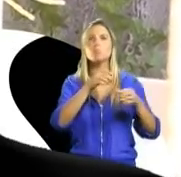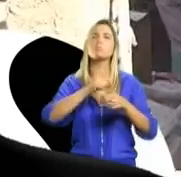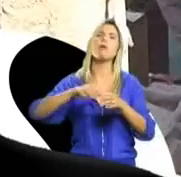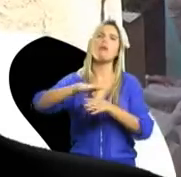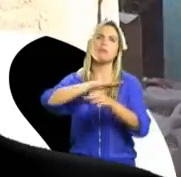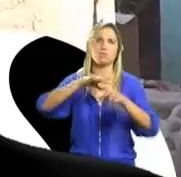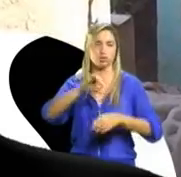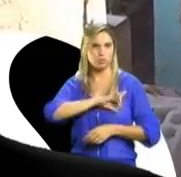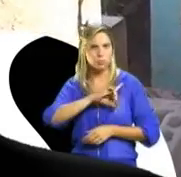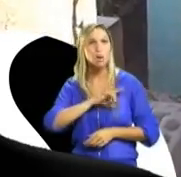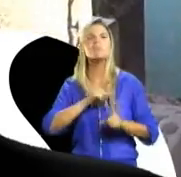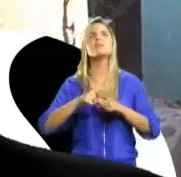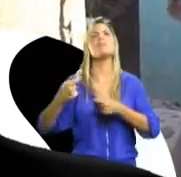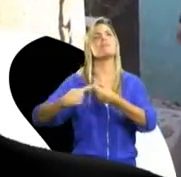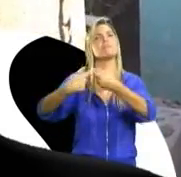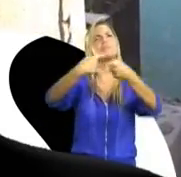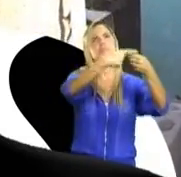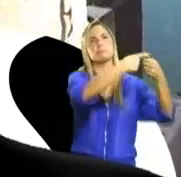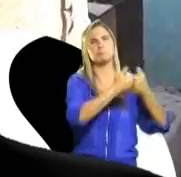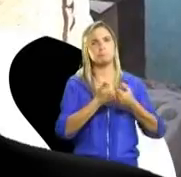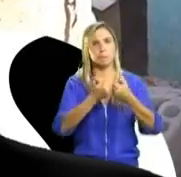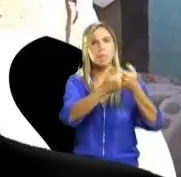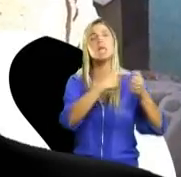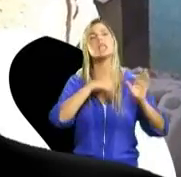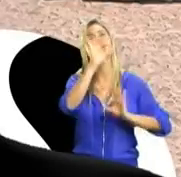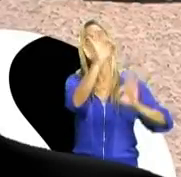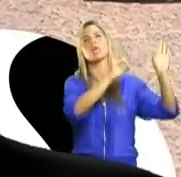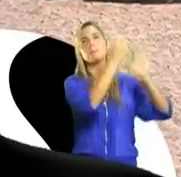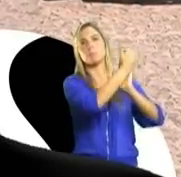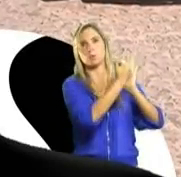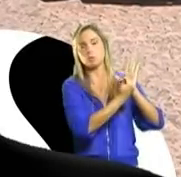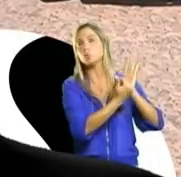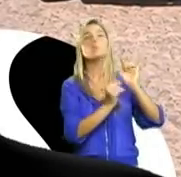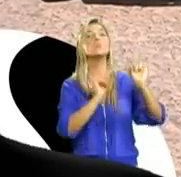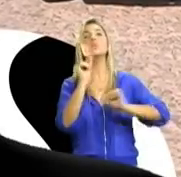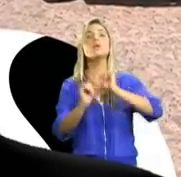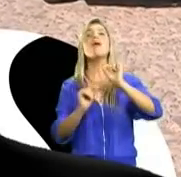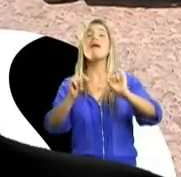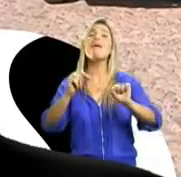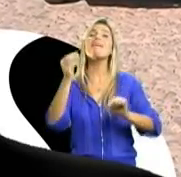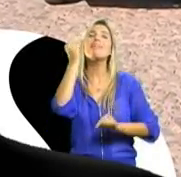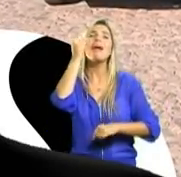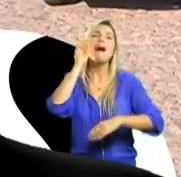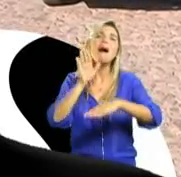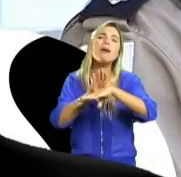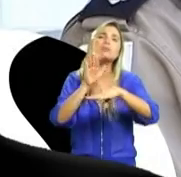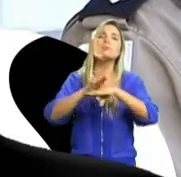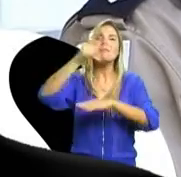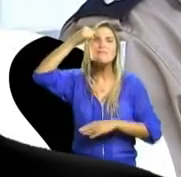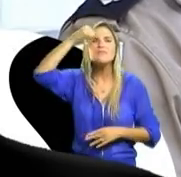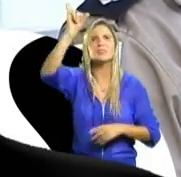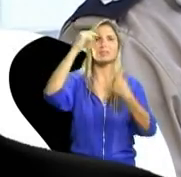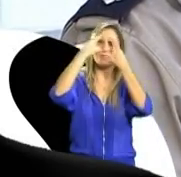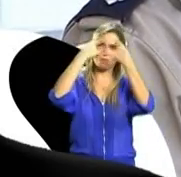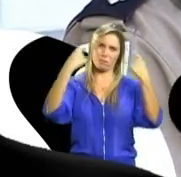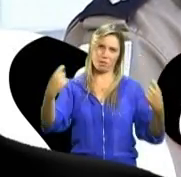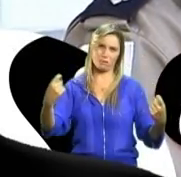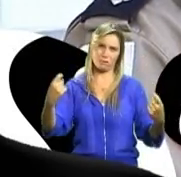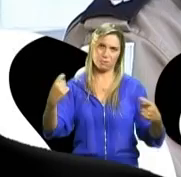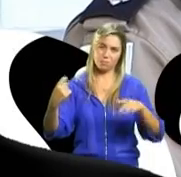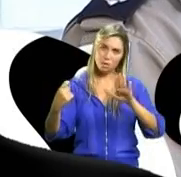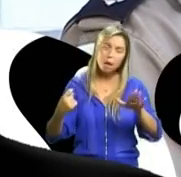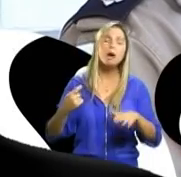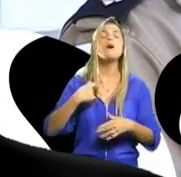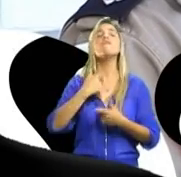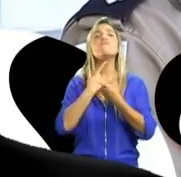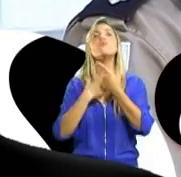região, que desenvolve vários projetos. É um trabalho preventivo, né, principalmente preventivo, e de interação entre Polícia Militar